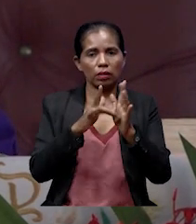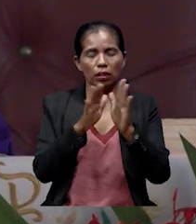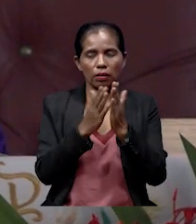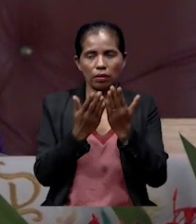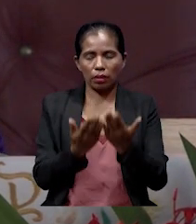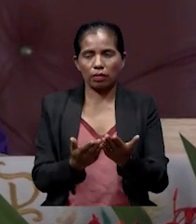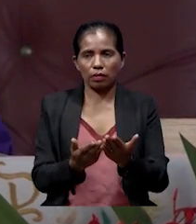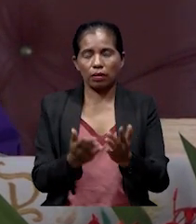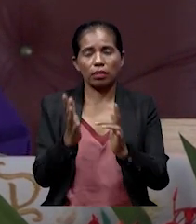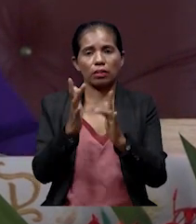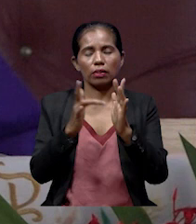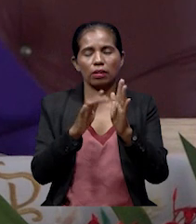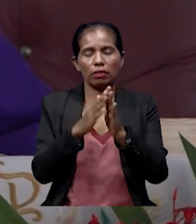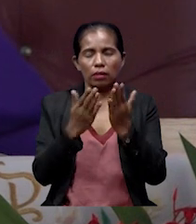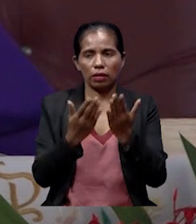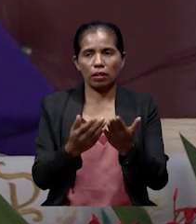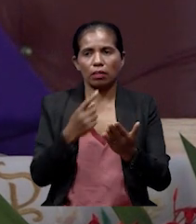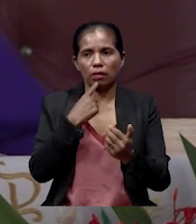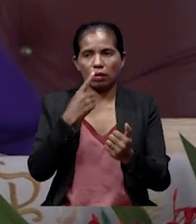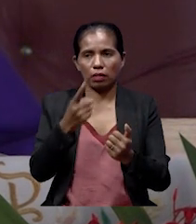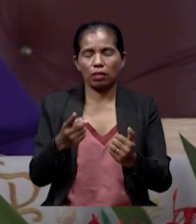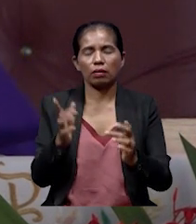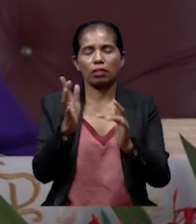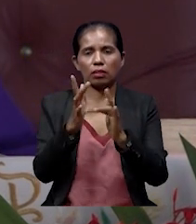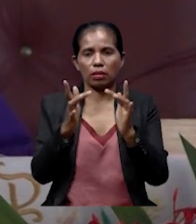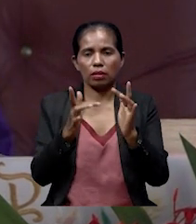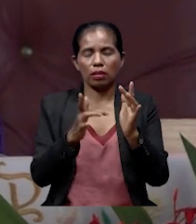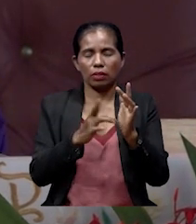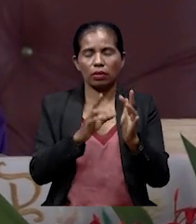a Evangelho correndo. Itana Jesus Cristo de